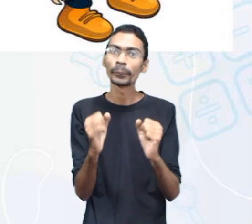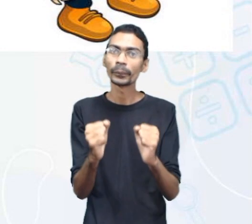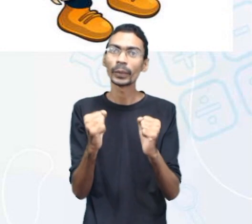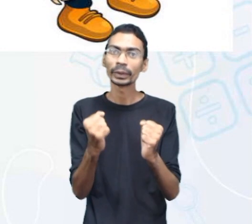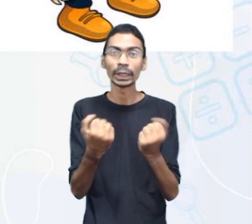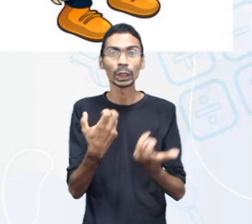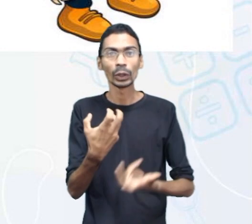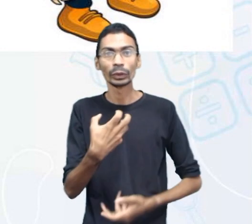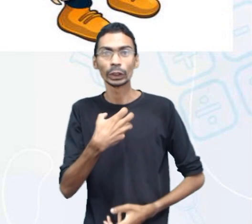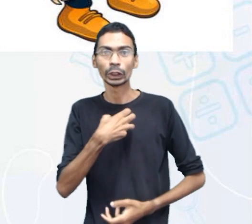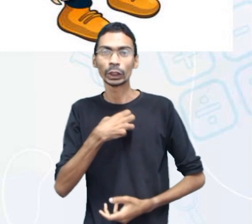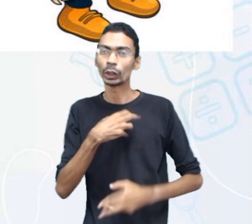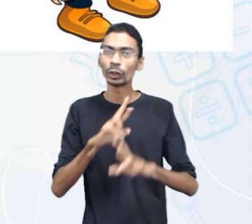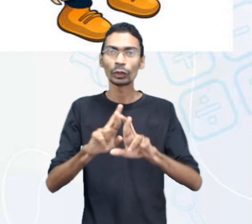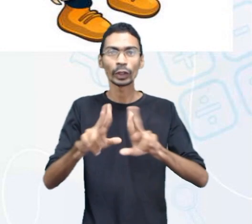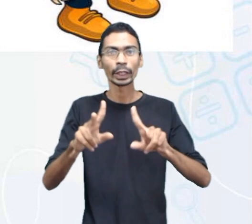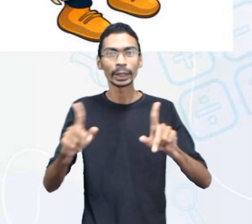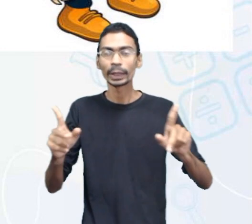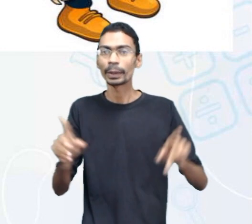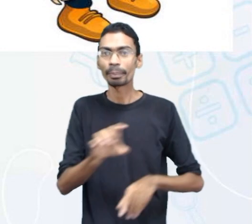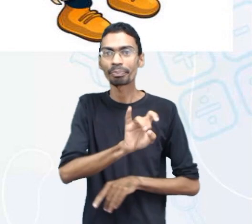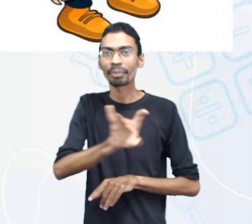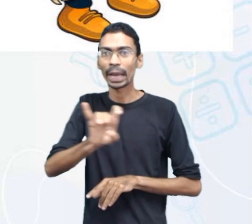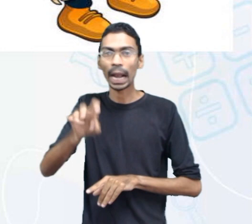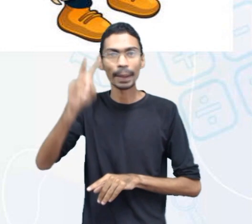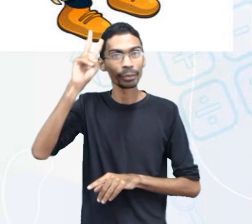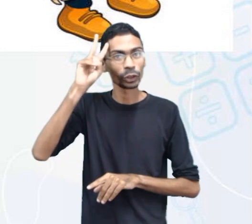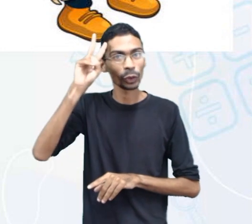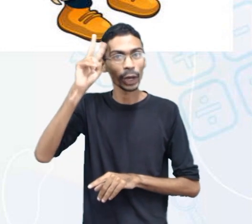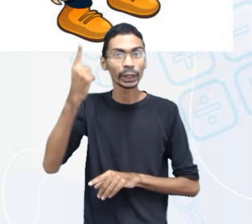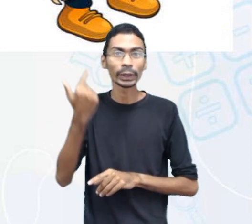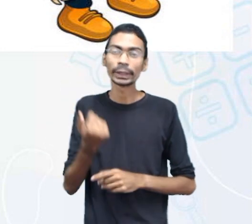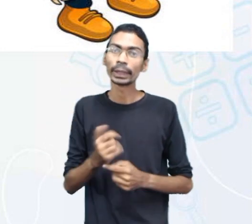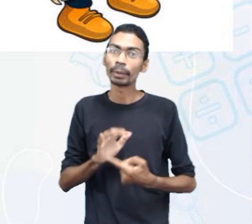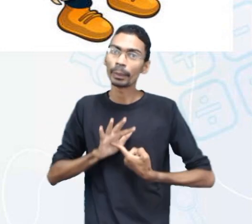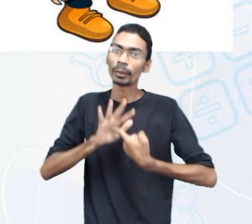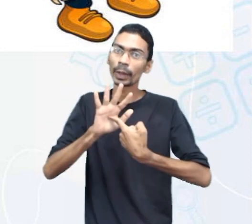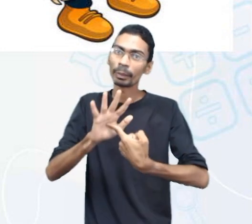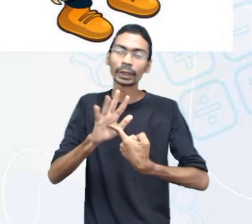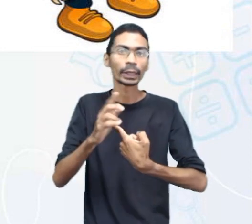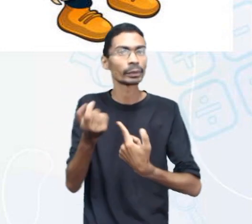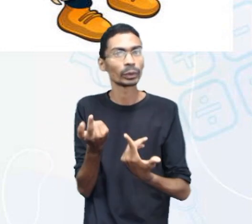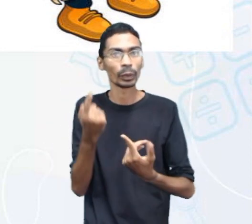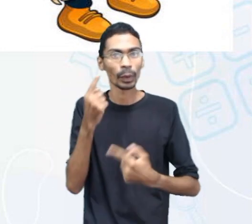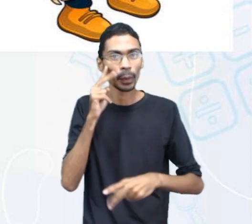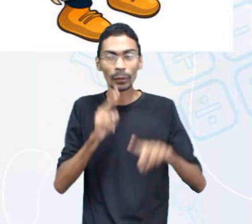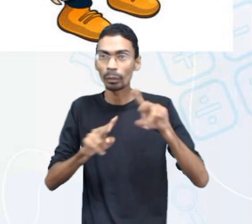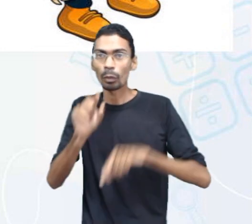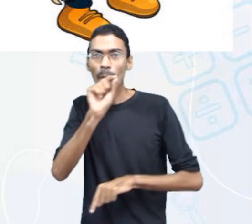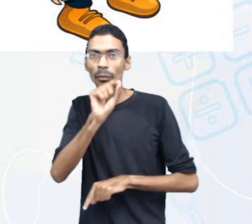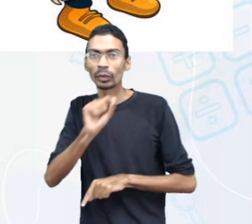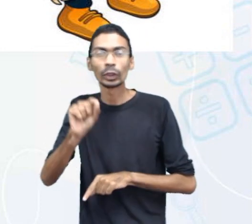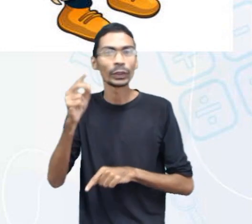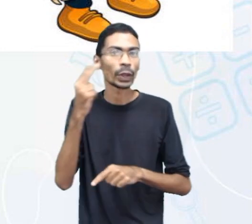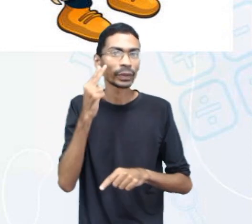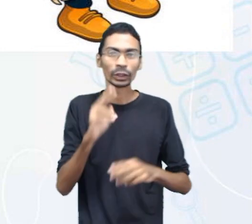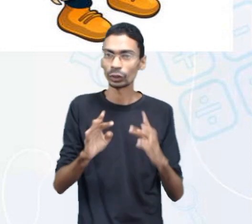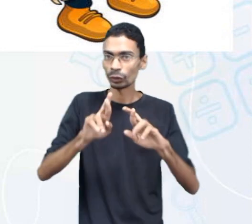ter um sentido diferente para cada Historiador eles também podem apresentar pontos de vistas diferentes